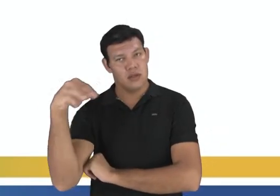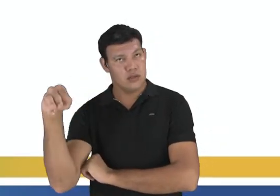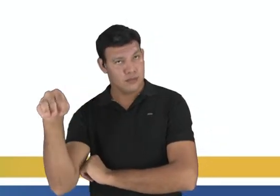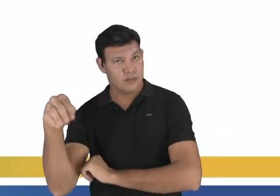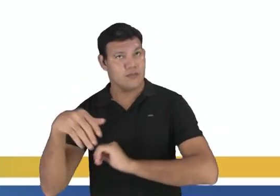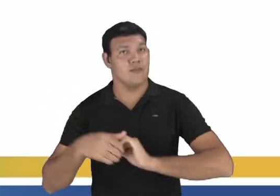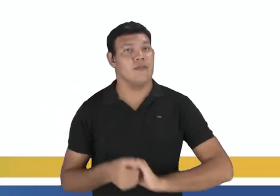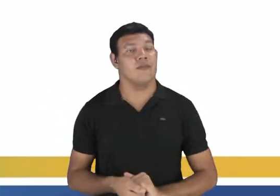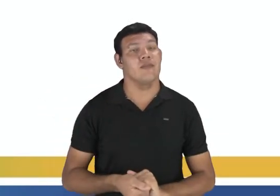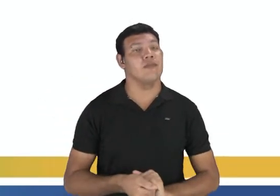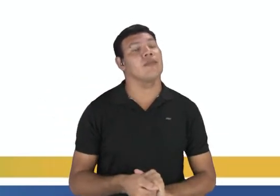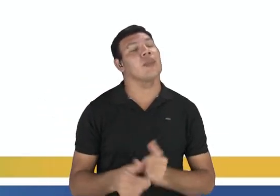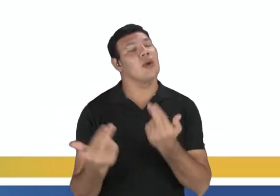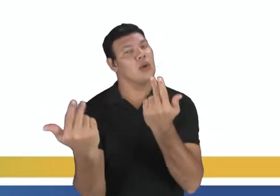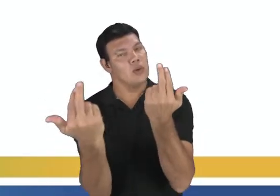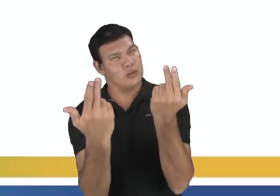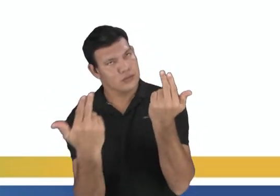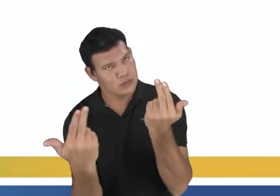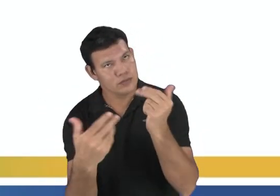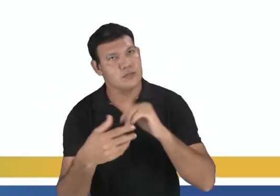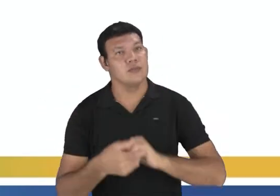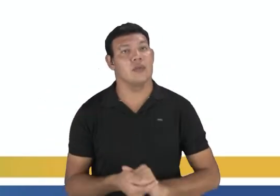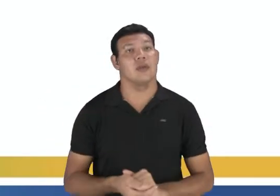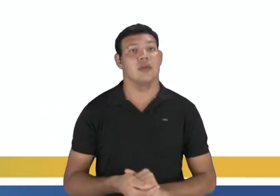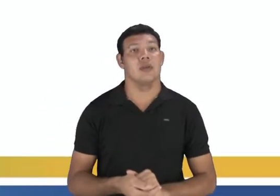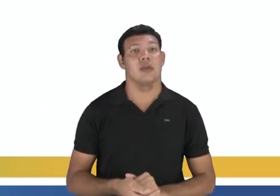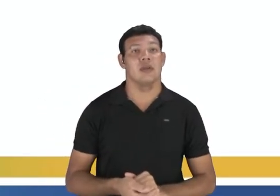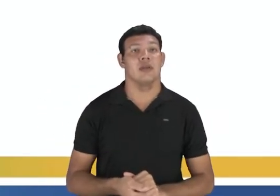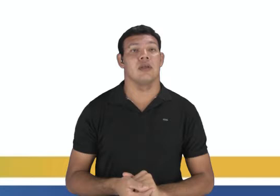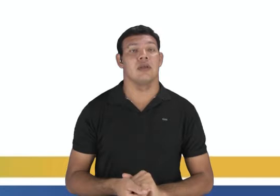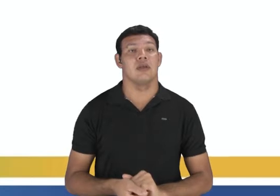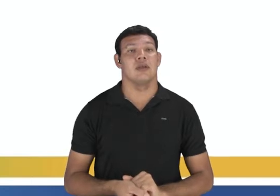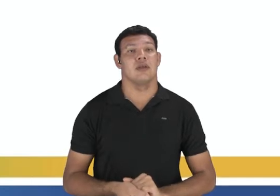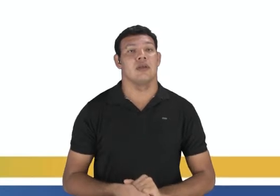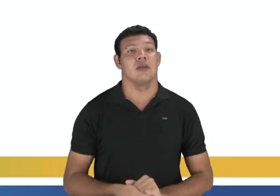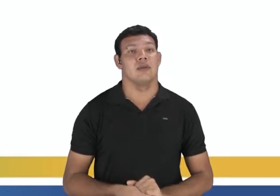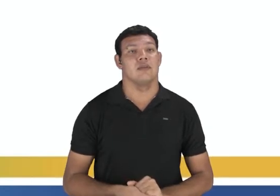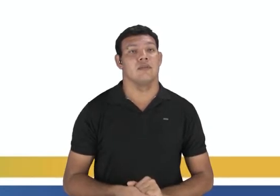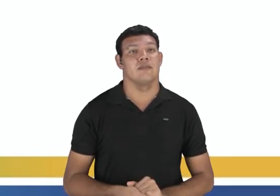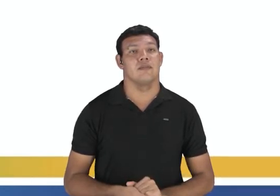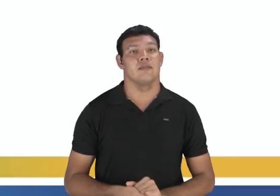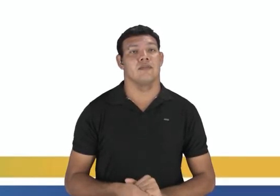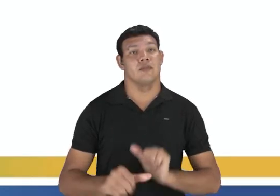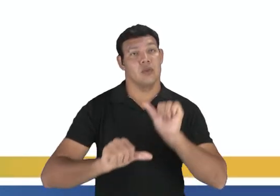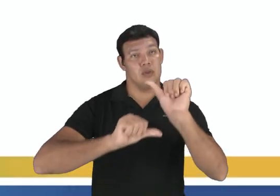minutos. Da mesma forma acontece quando eu quiser dividir